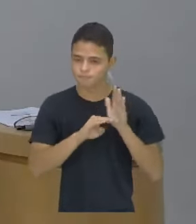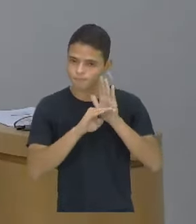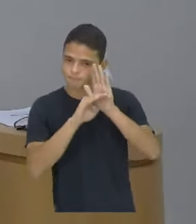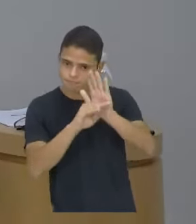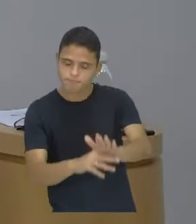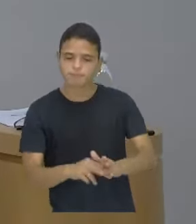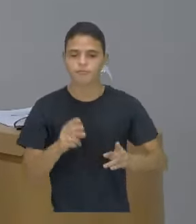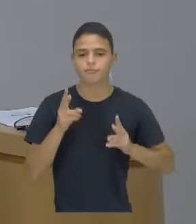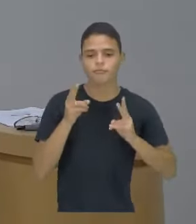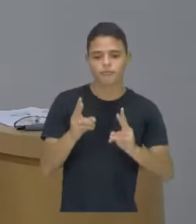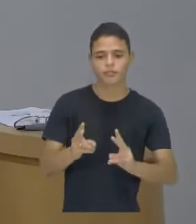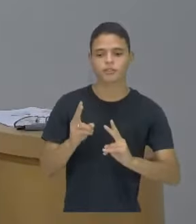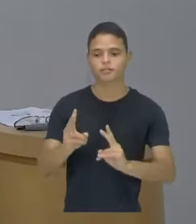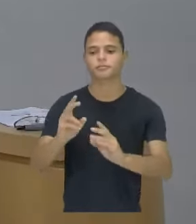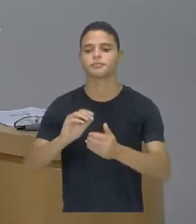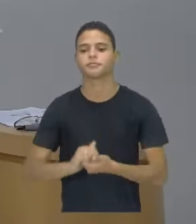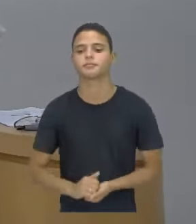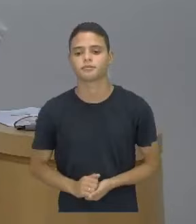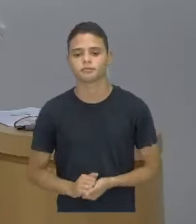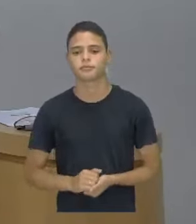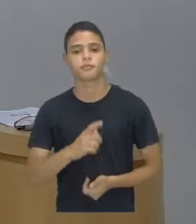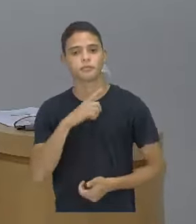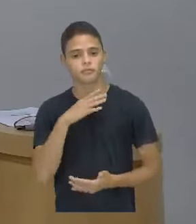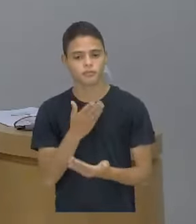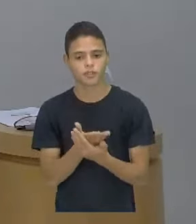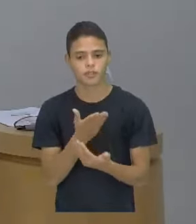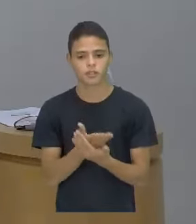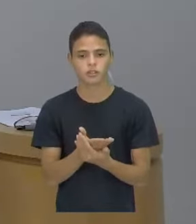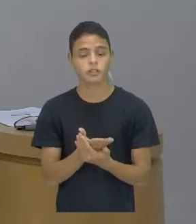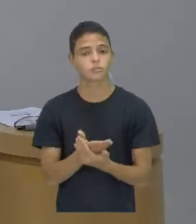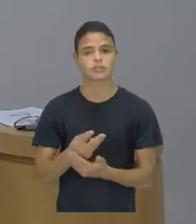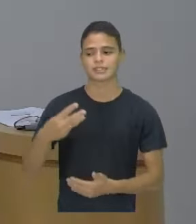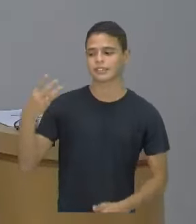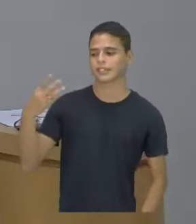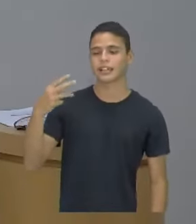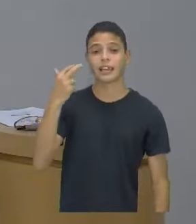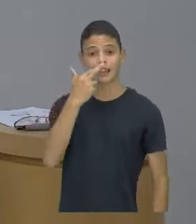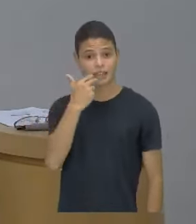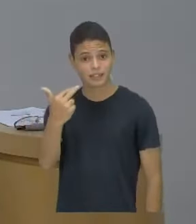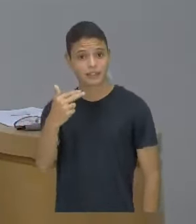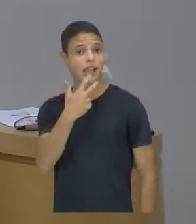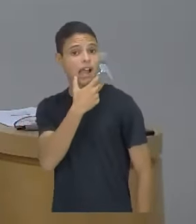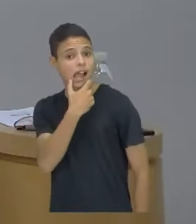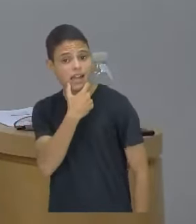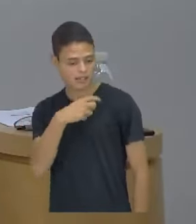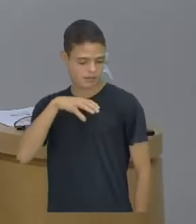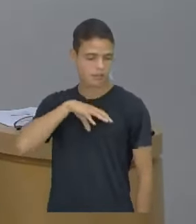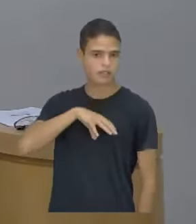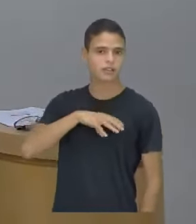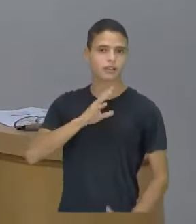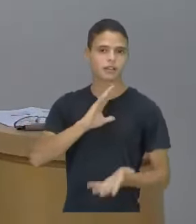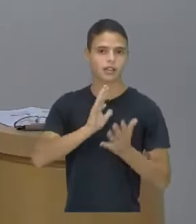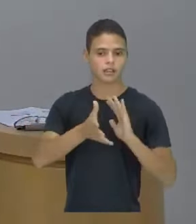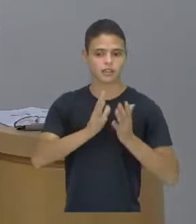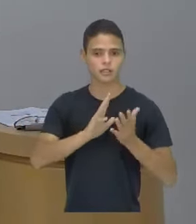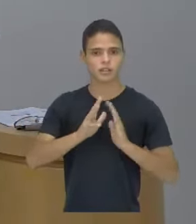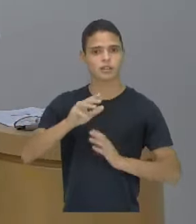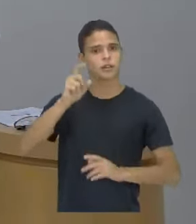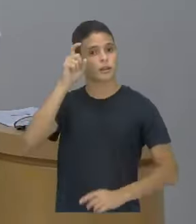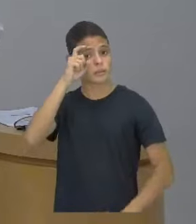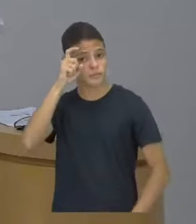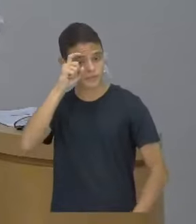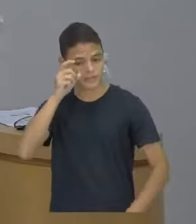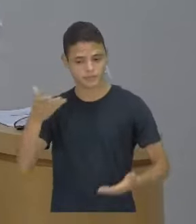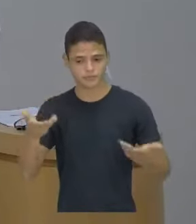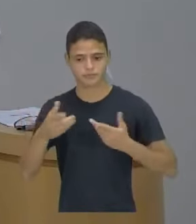gente nessas aulas aqui. A gente tem que fazer uma aula trilingue, né? Vem inglês, português, Libras e Matheus está ali com vocês